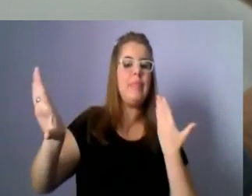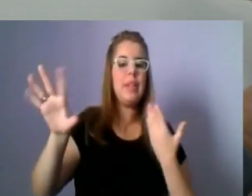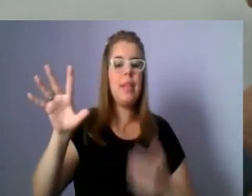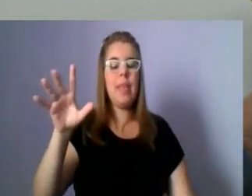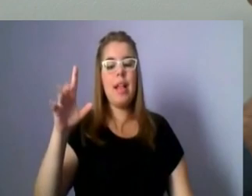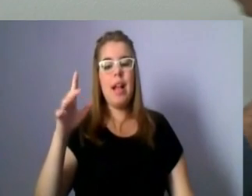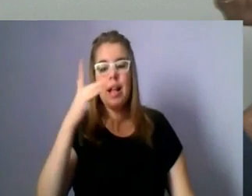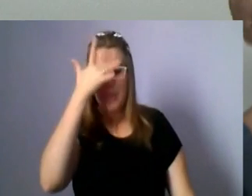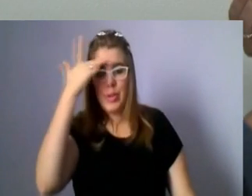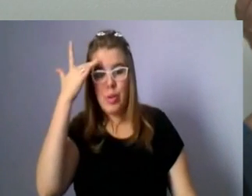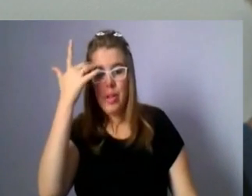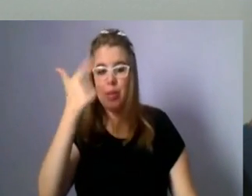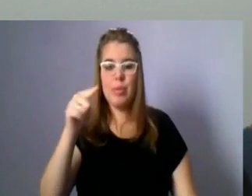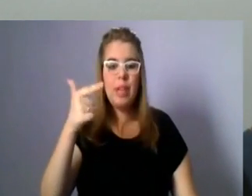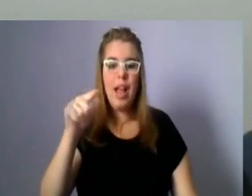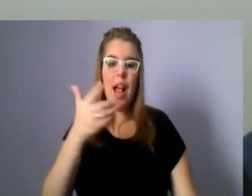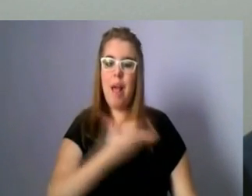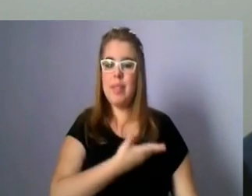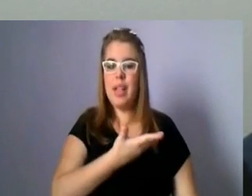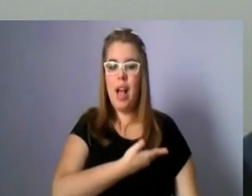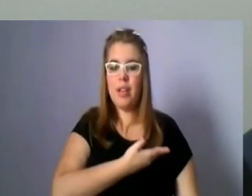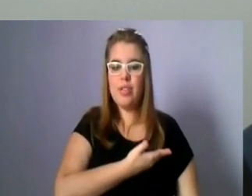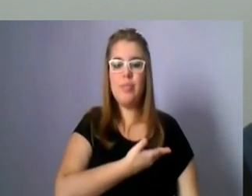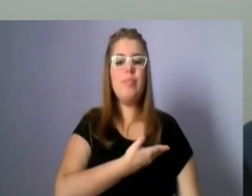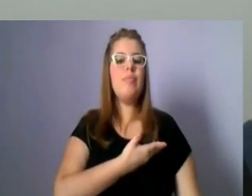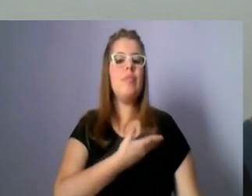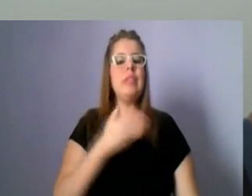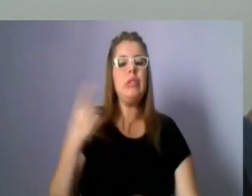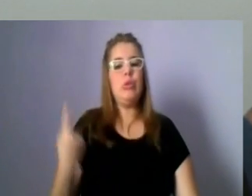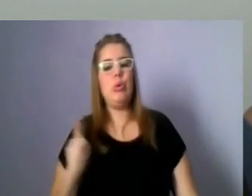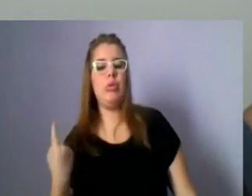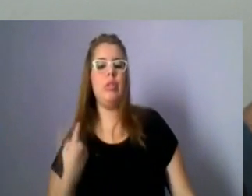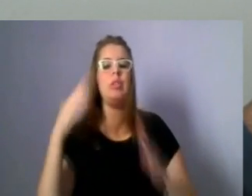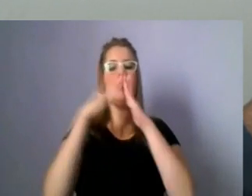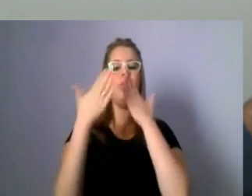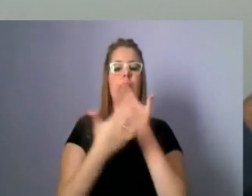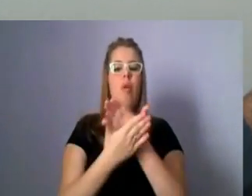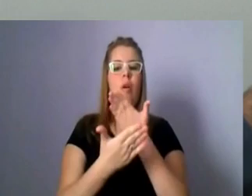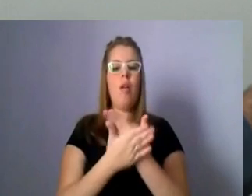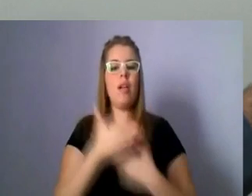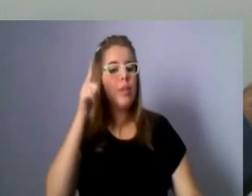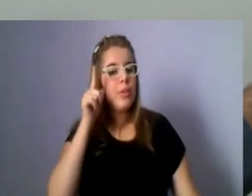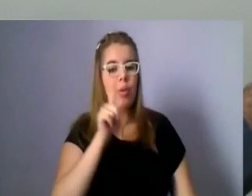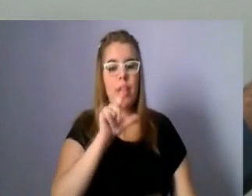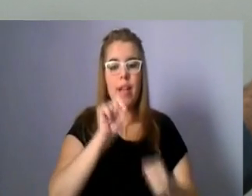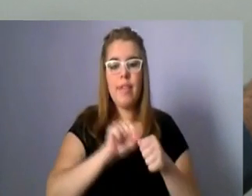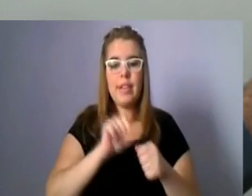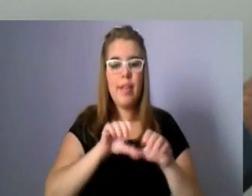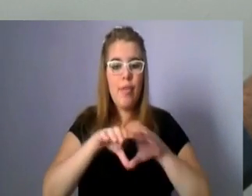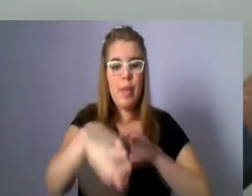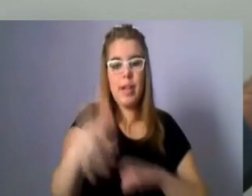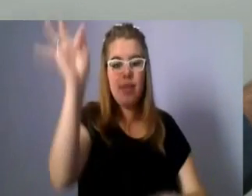as pessoas acabam não tendo amizades, elas se isolam nas escolas, ela não consegue muitas vezes fazer